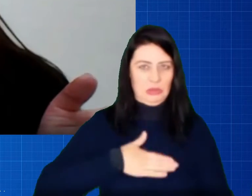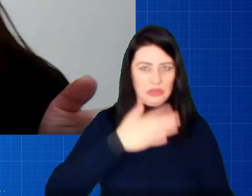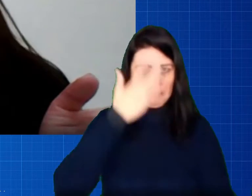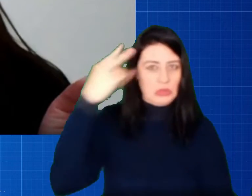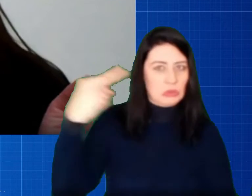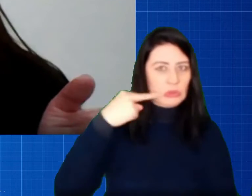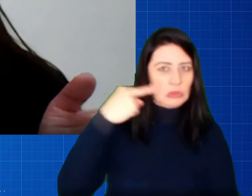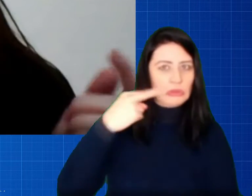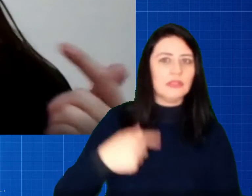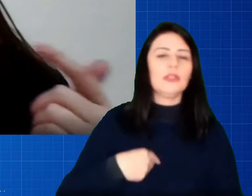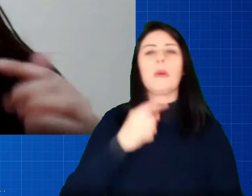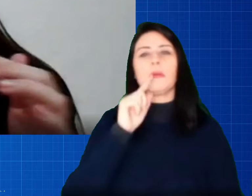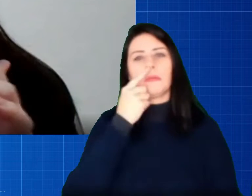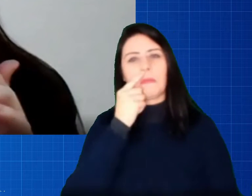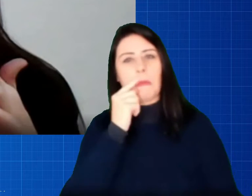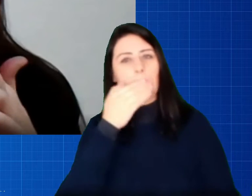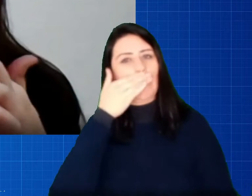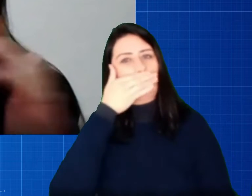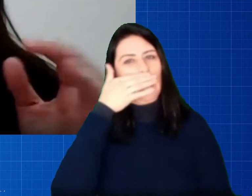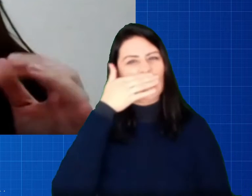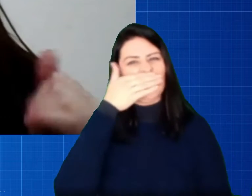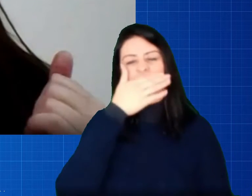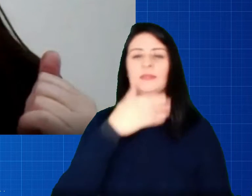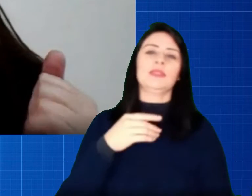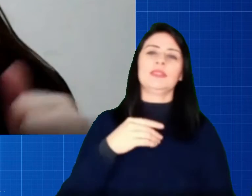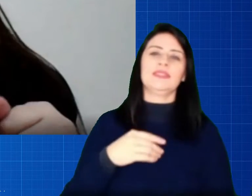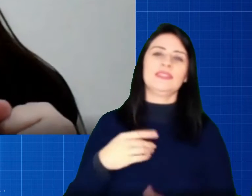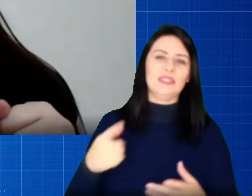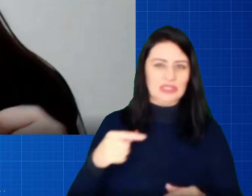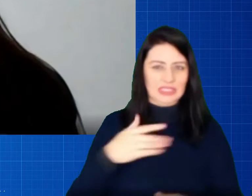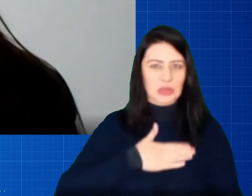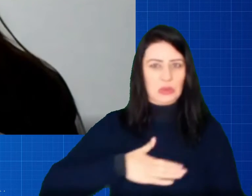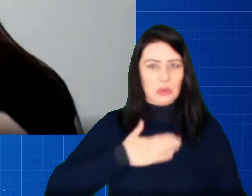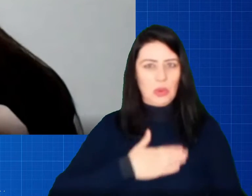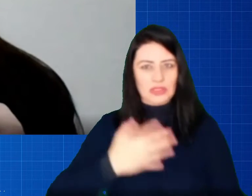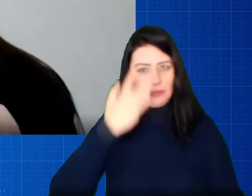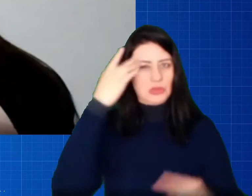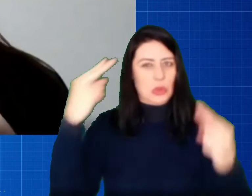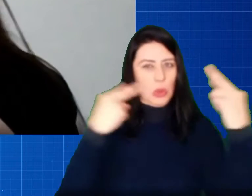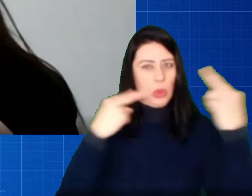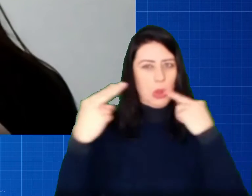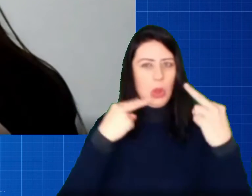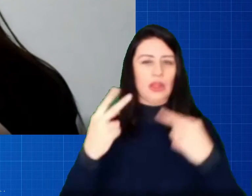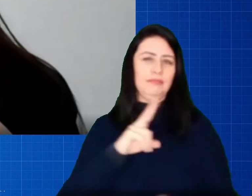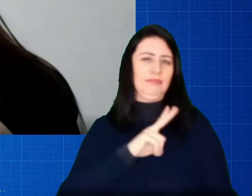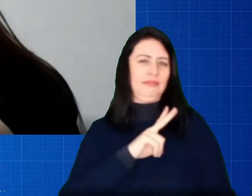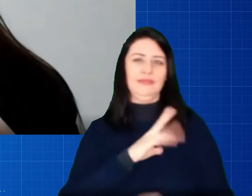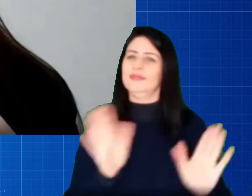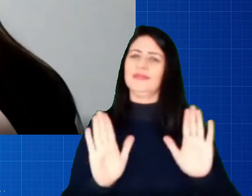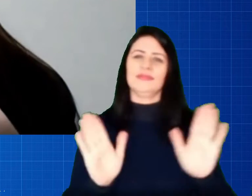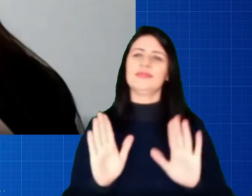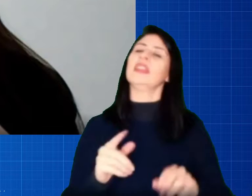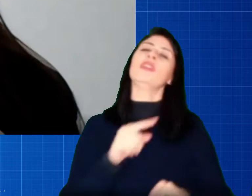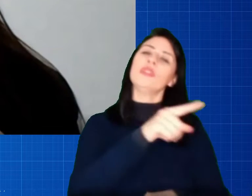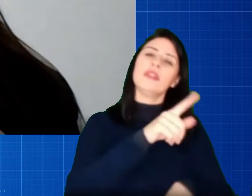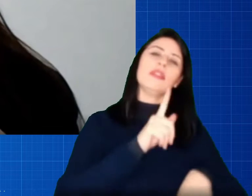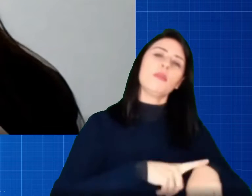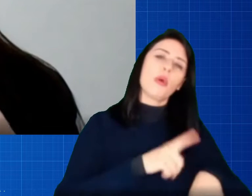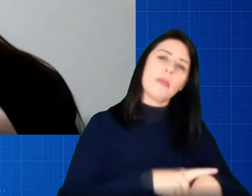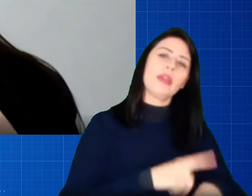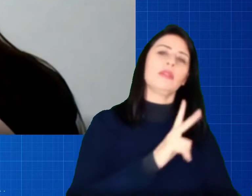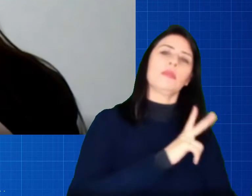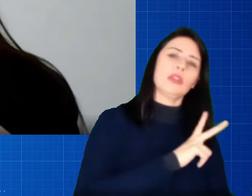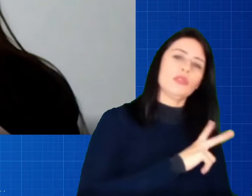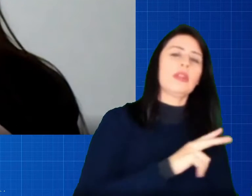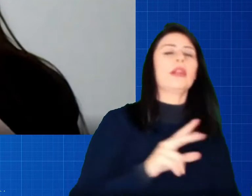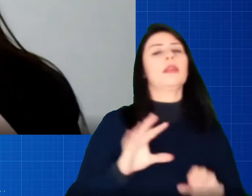ficam te olhando, enfiando o dedo no nariz, que tá ali, tá coçando? Você gosta que as pessoas te olhem, fazendo as coisas pessoais tuas? Não. Então, você tem o momento de privacidade,